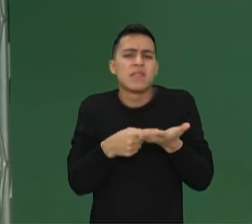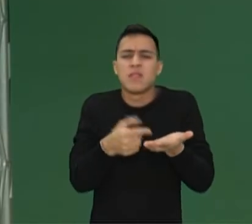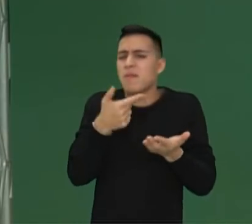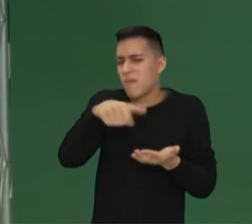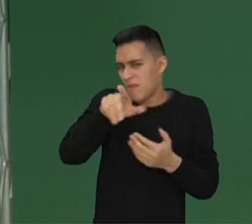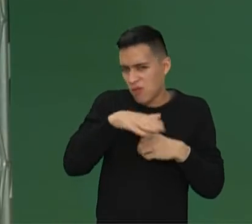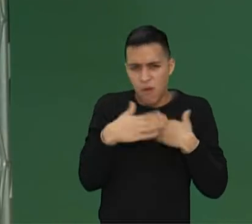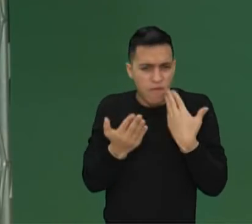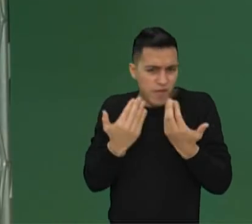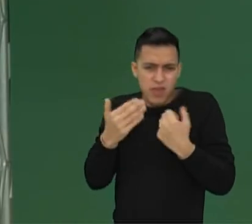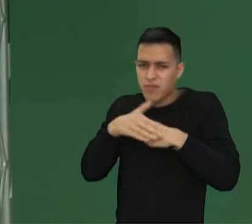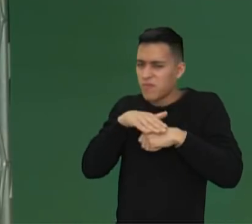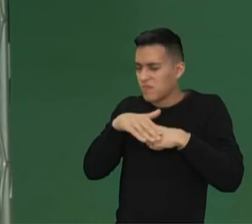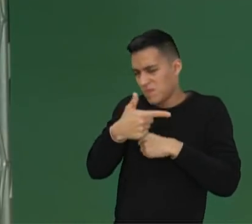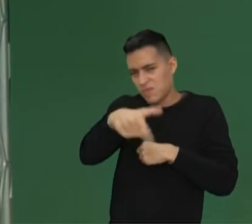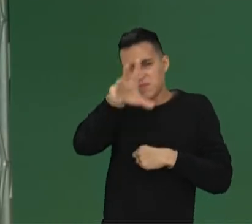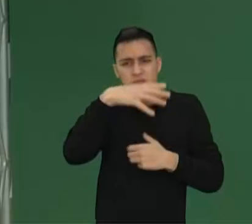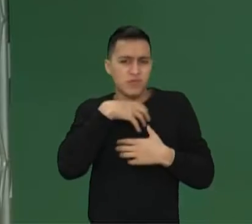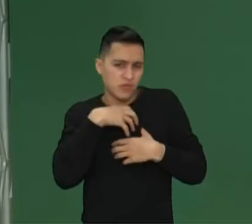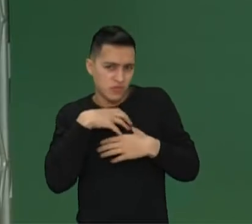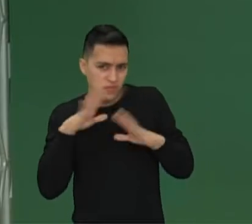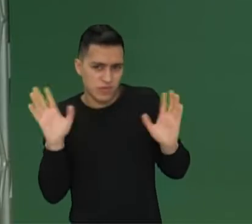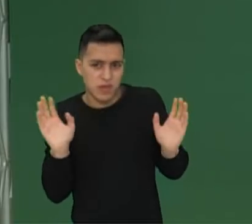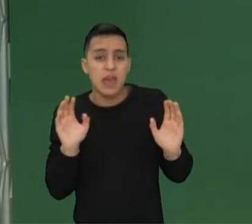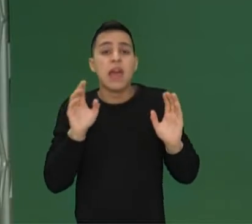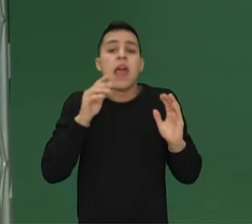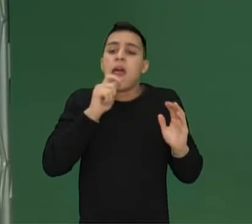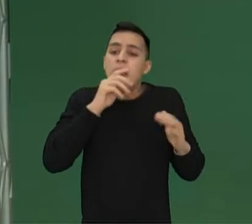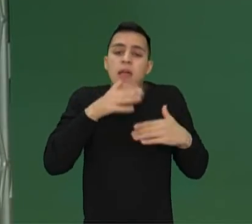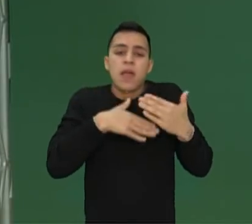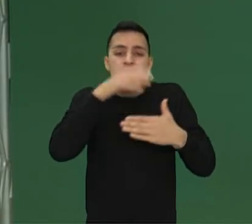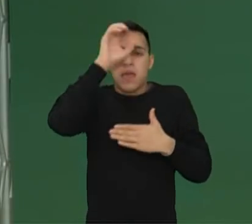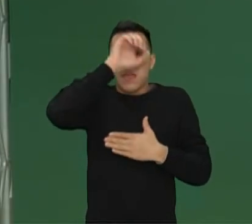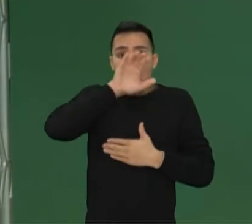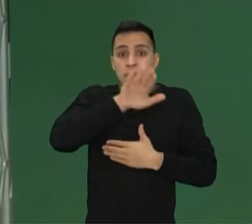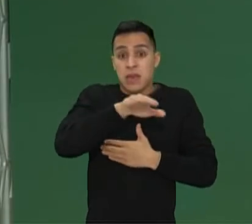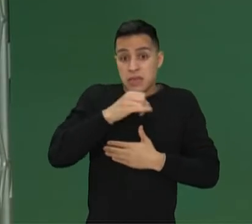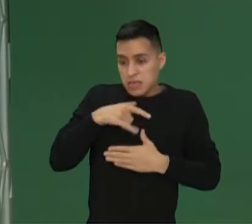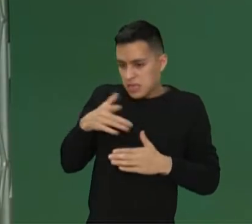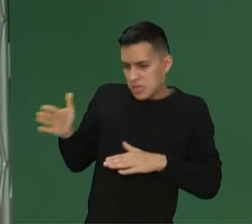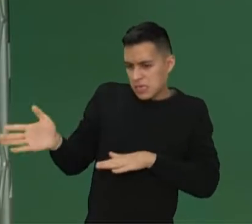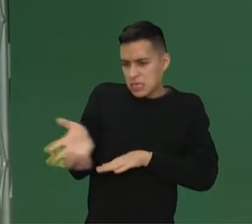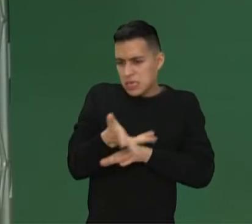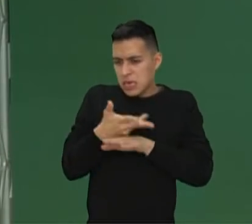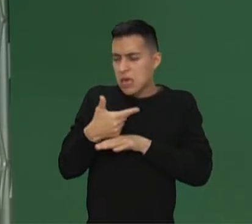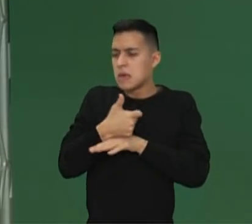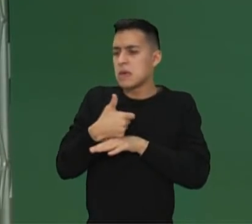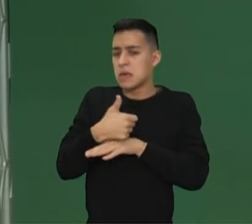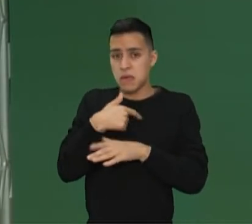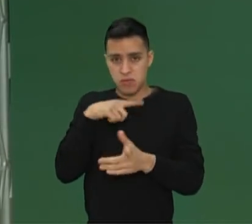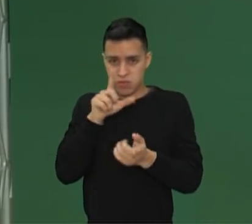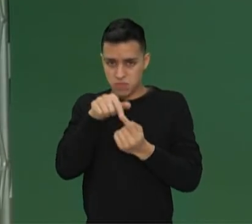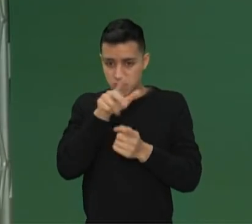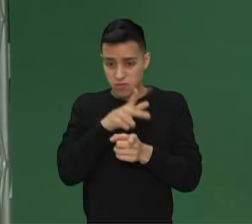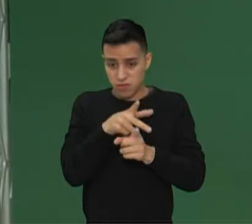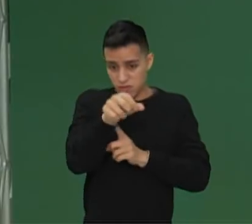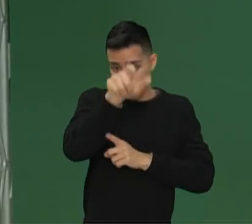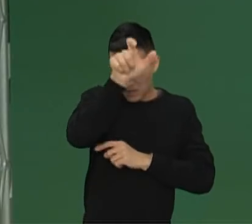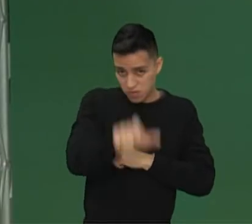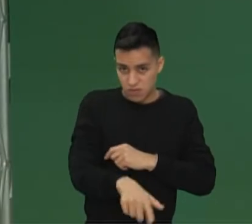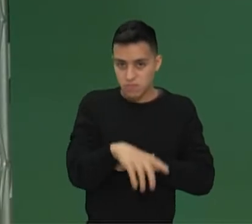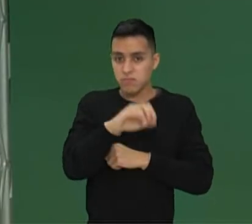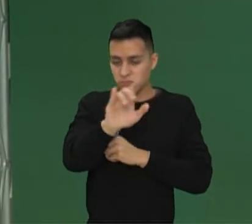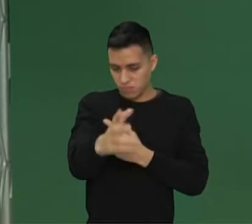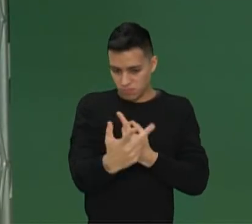outra conversa, é um outro tipo de jogo que você está fazendo, você está aprendendo. Mas quando você já tem uma habilidade, que o teu objetivo é vencer teu adversário,